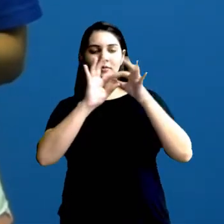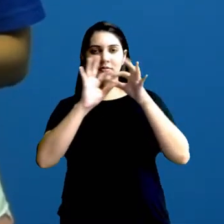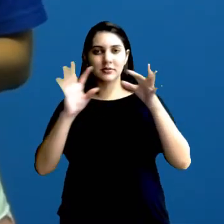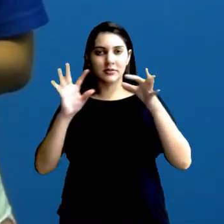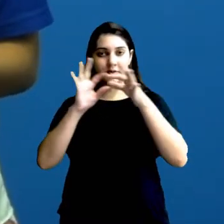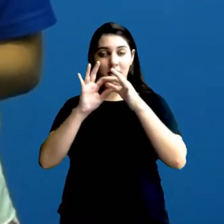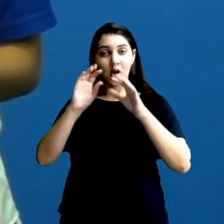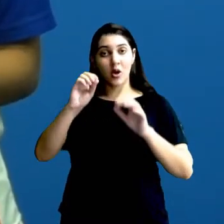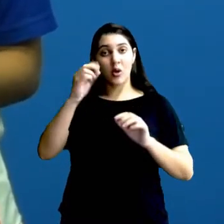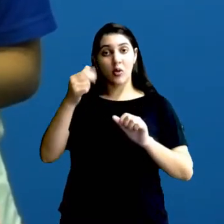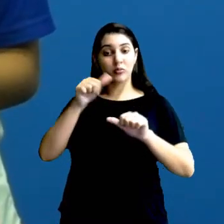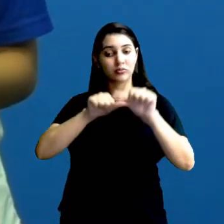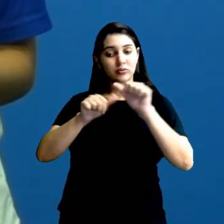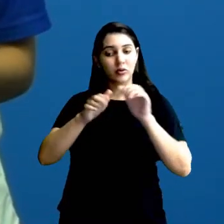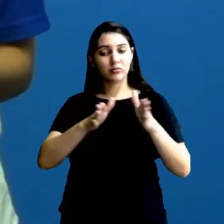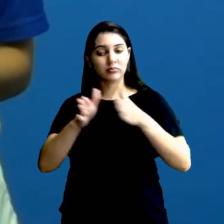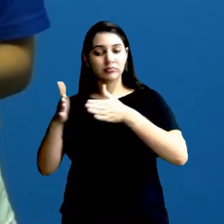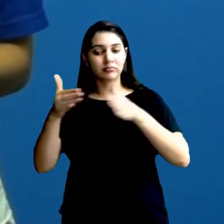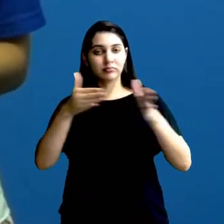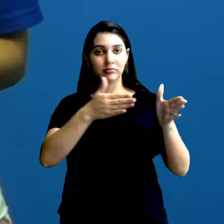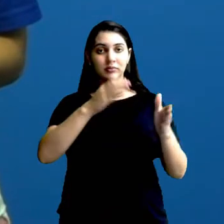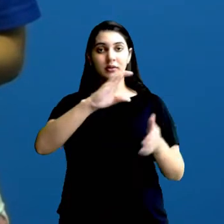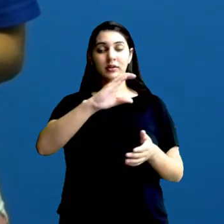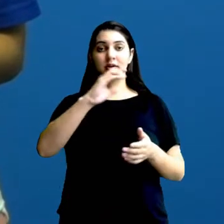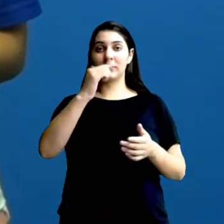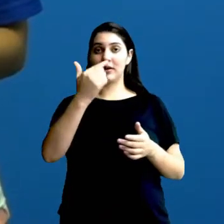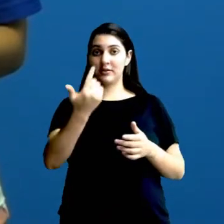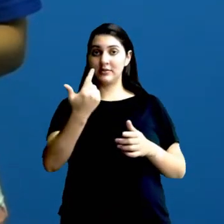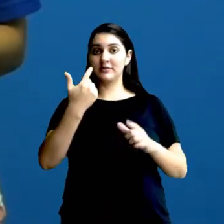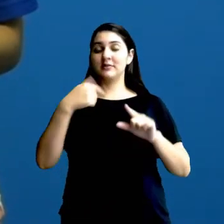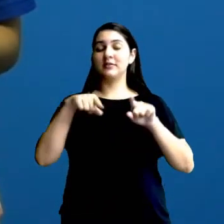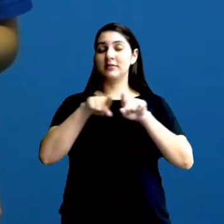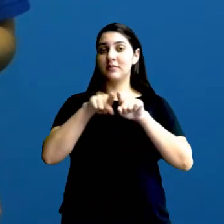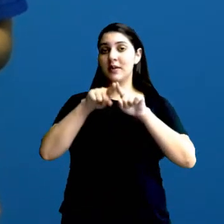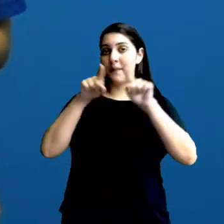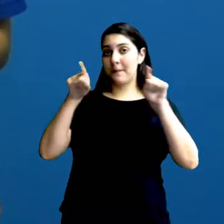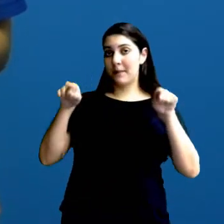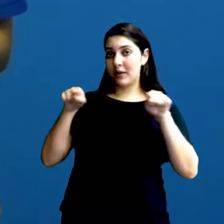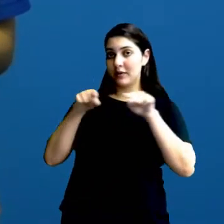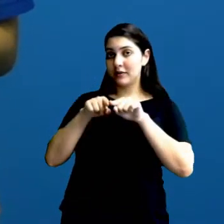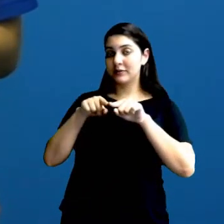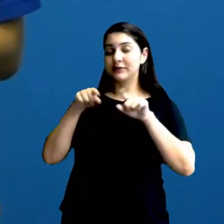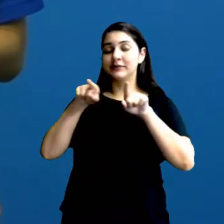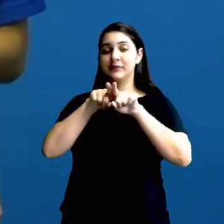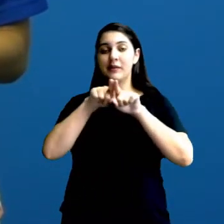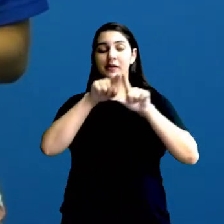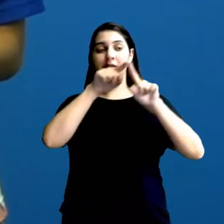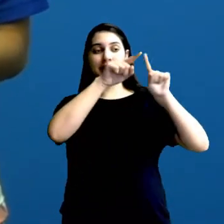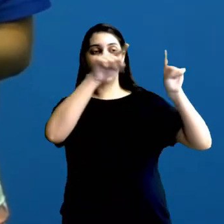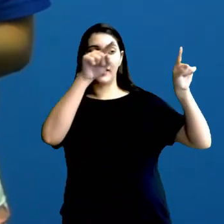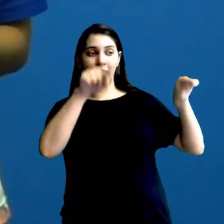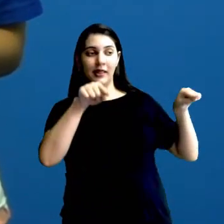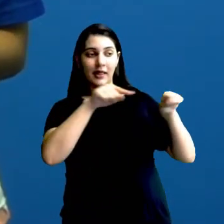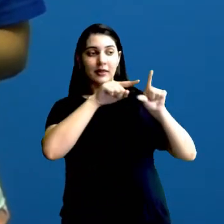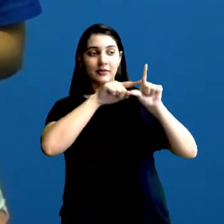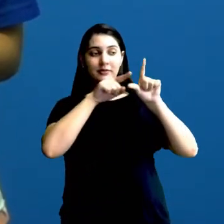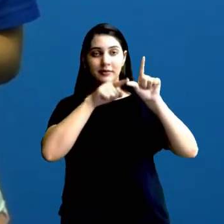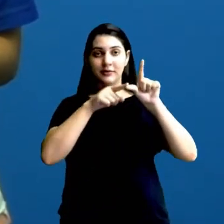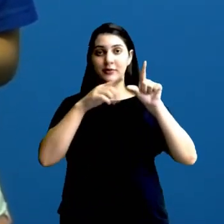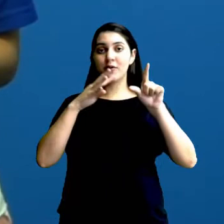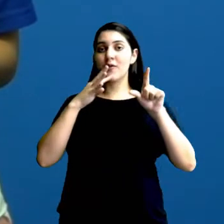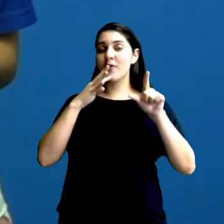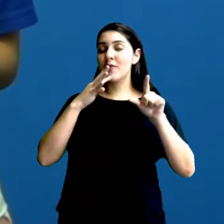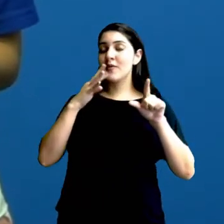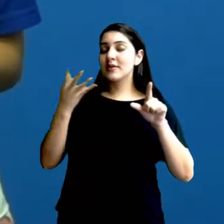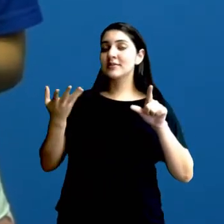ângulo ou mudança de direção, classificação de polígonos quanto à quantidade de lados e ângulos,